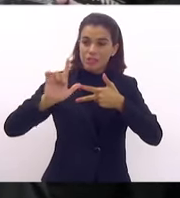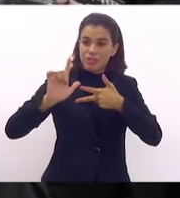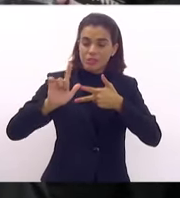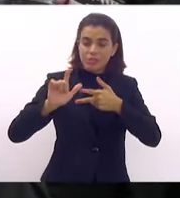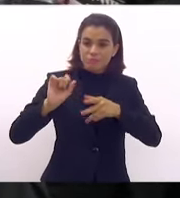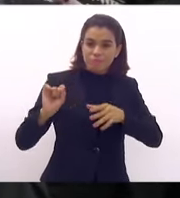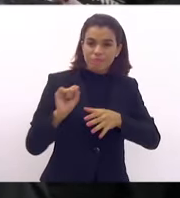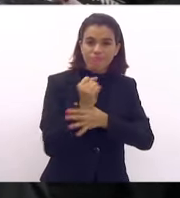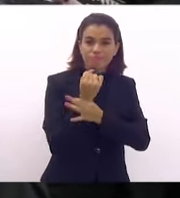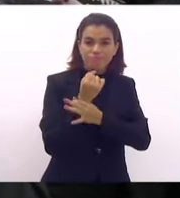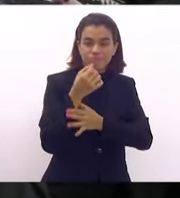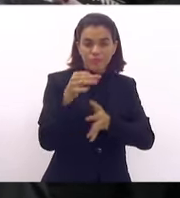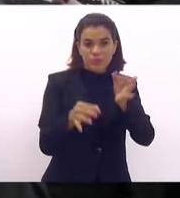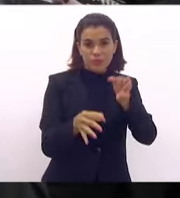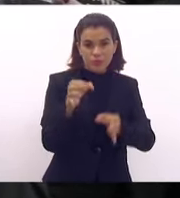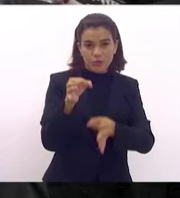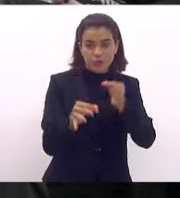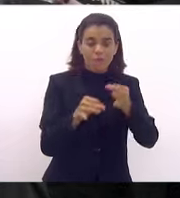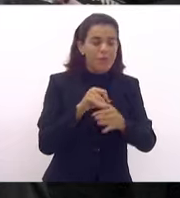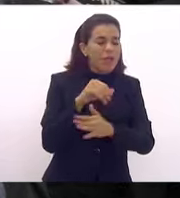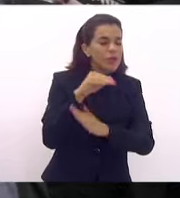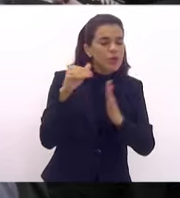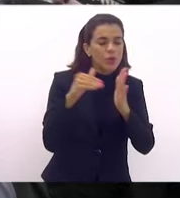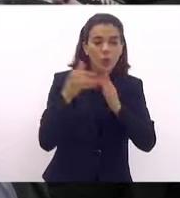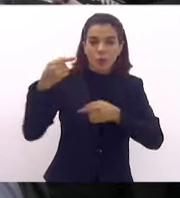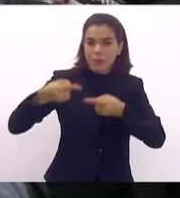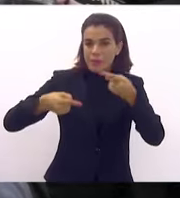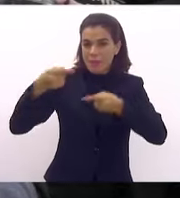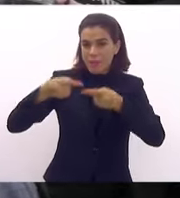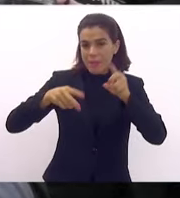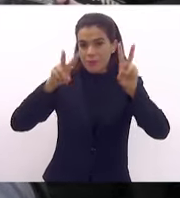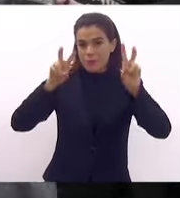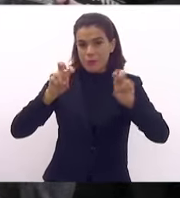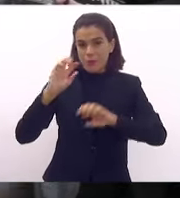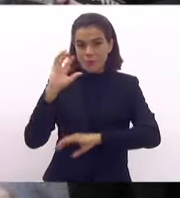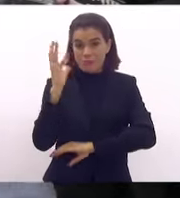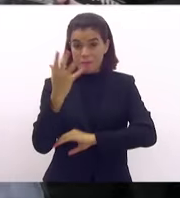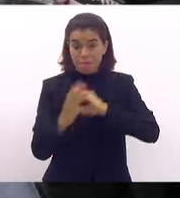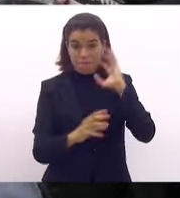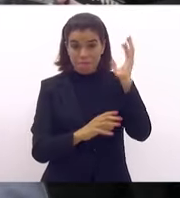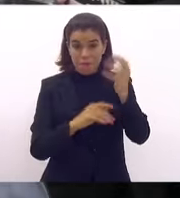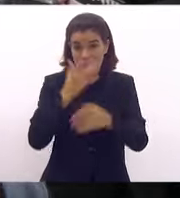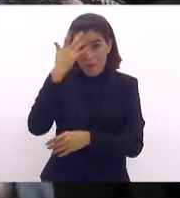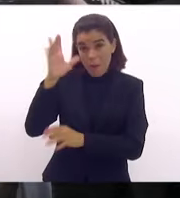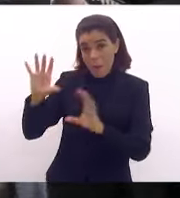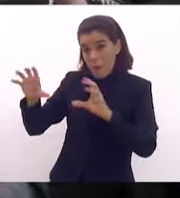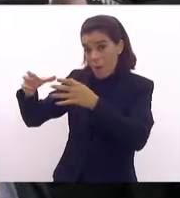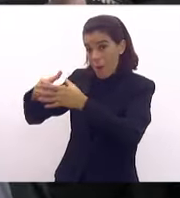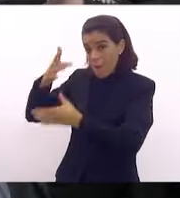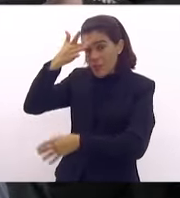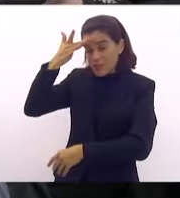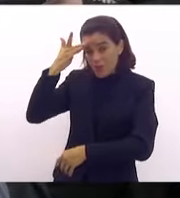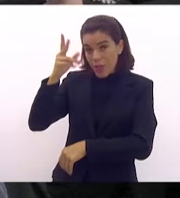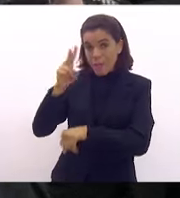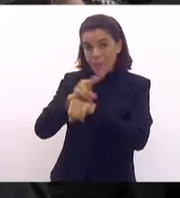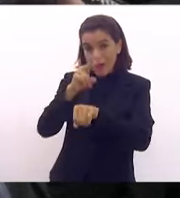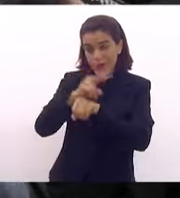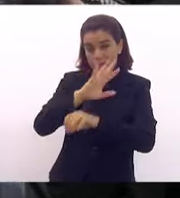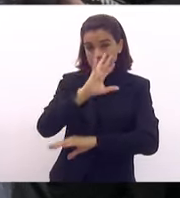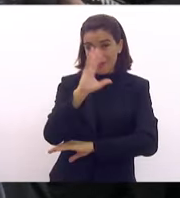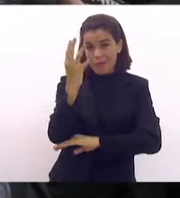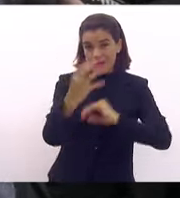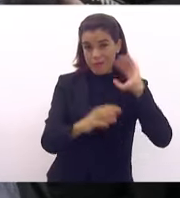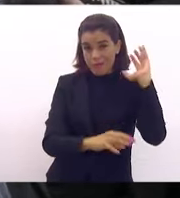segurança jurídica para todo o debate ambiental, o que é importante, obviamente, para quem defende a proteção e é importante também para quem, de alguma forma,